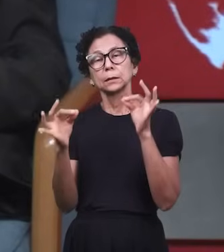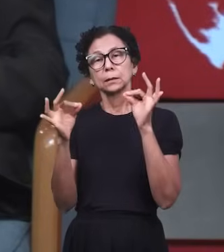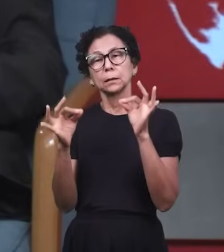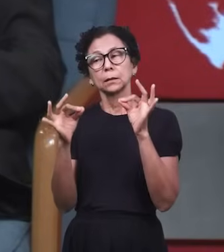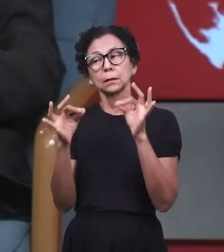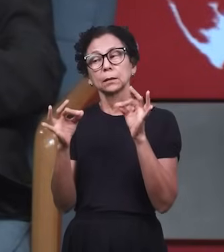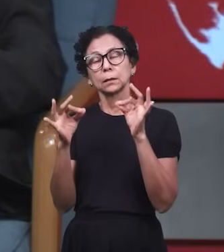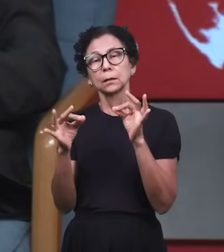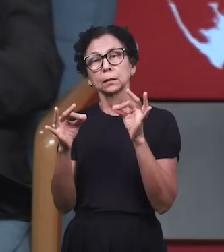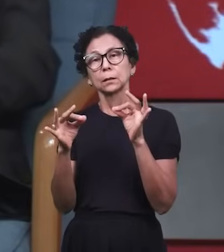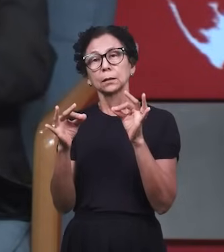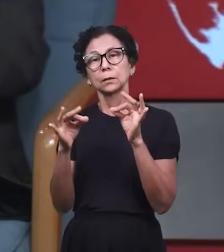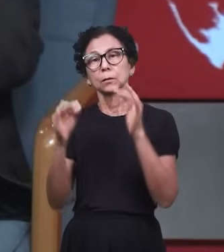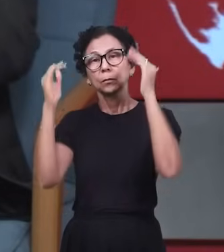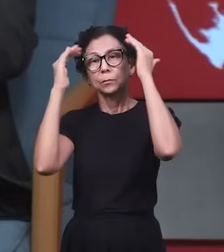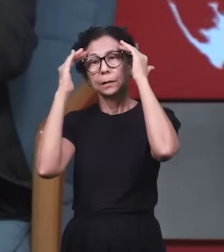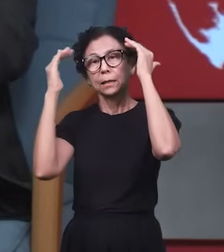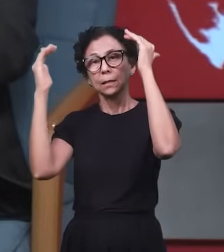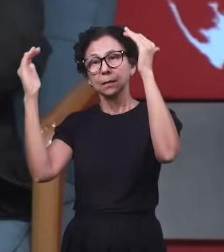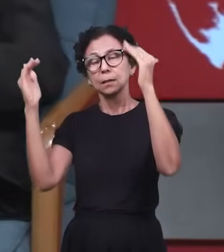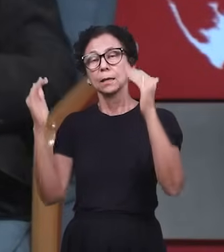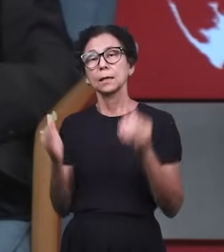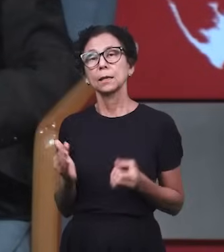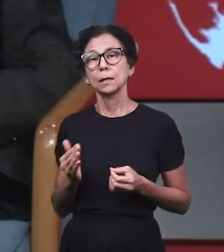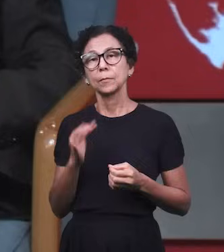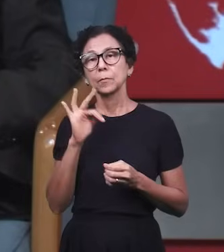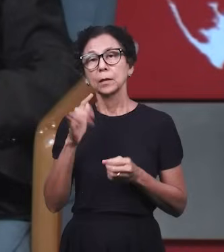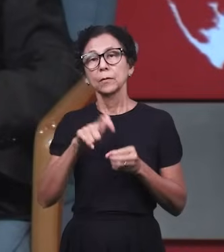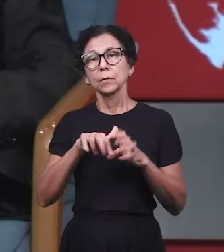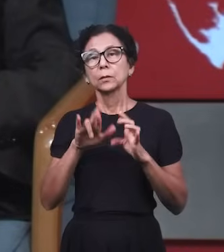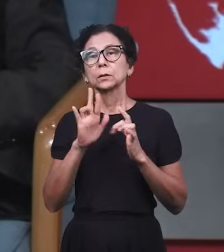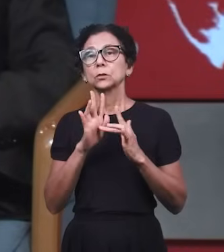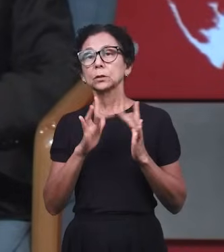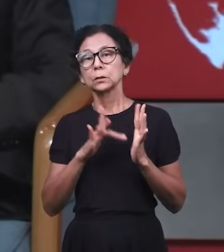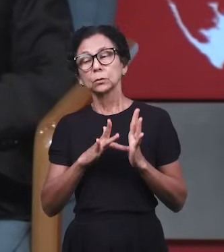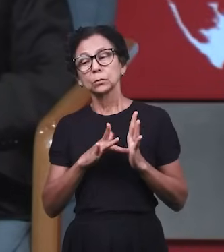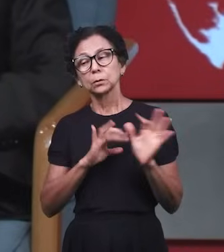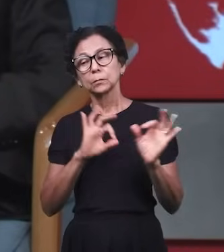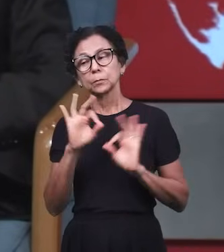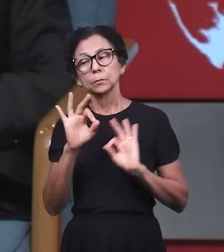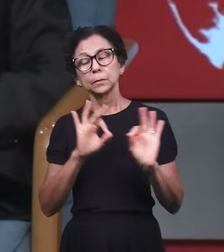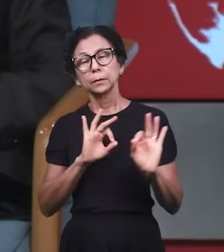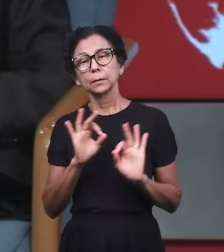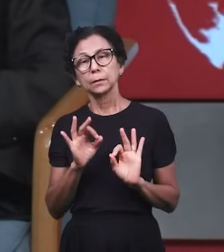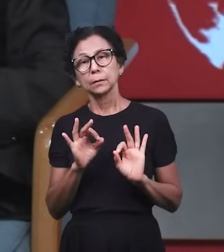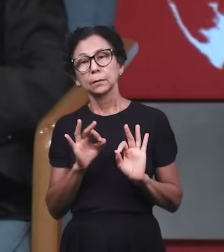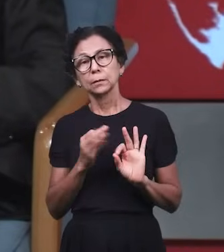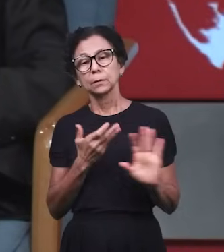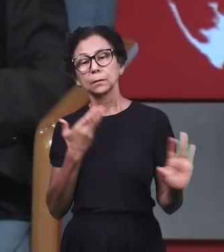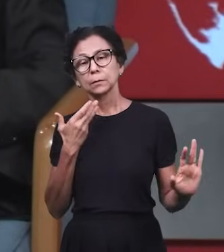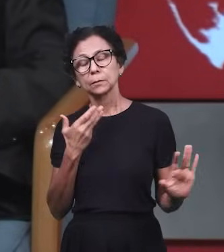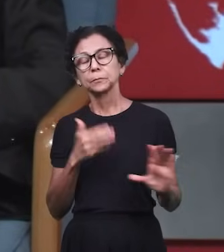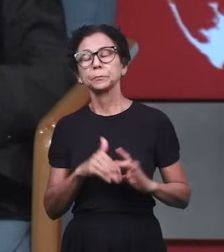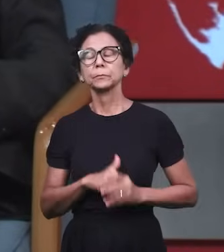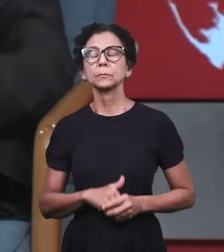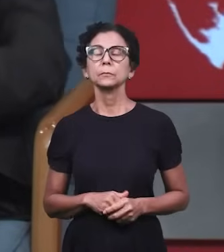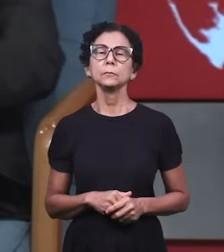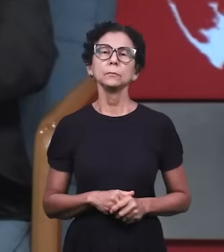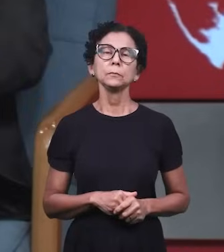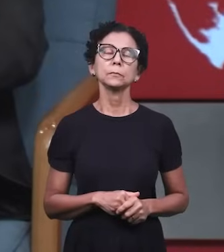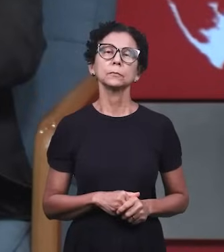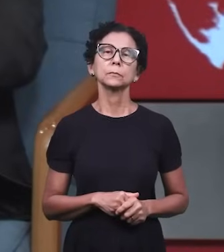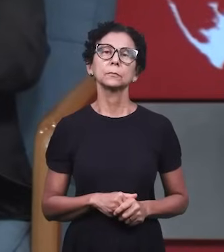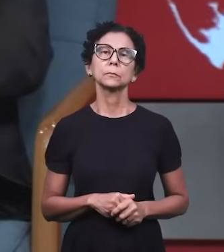doutrina, a igreja funciona como corpo. Então, os dons espirituais hoje na vida da igreja precisam